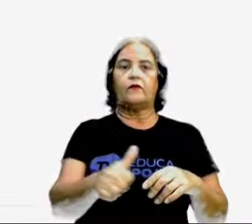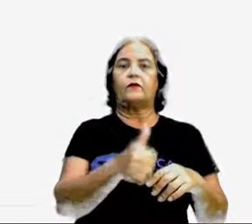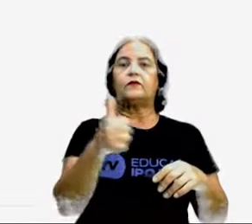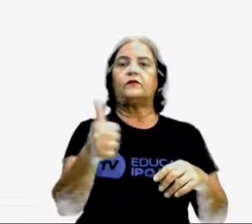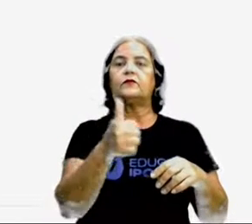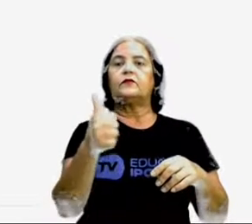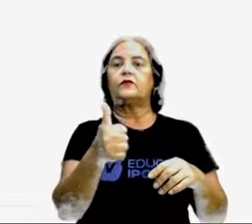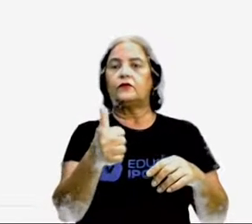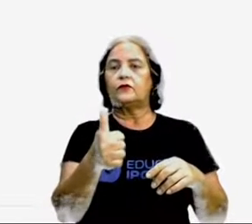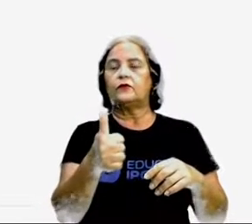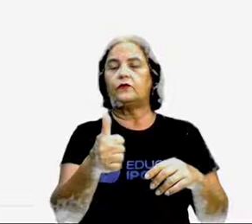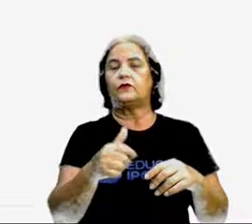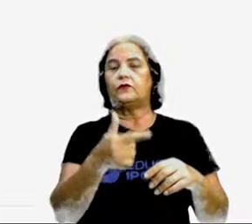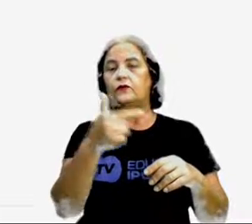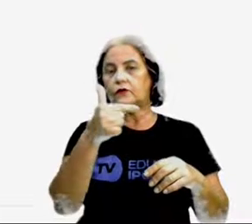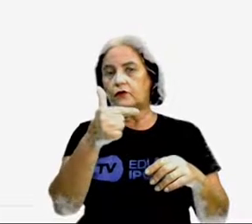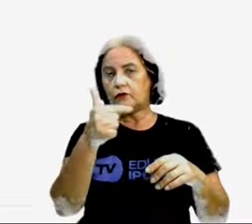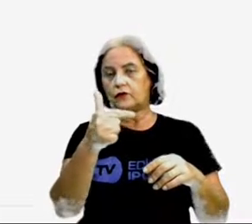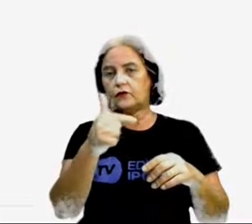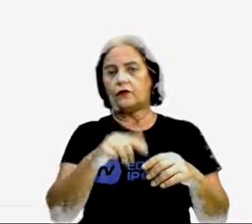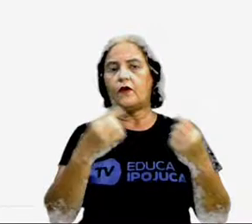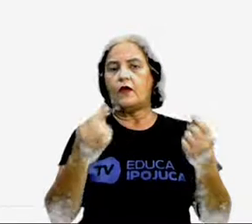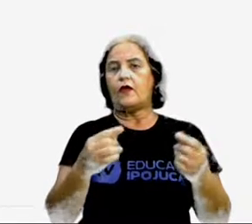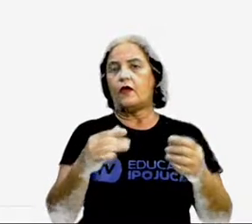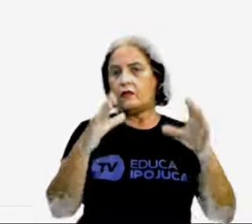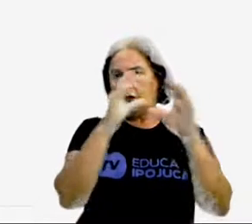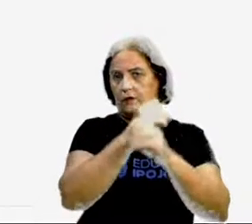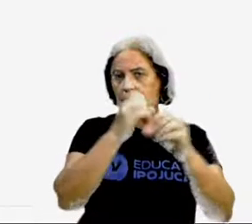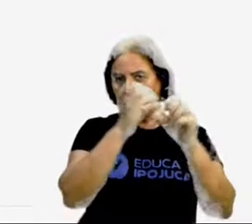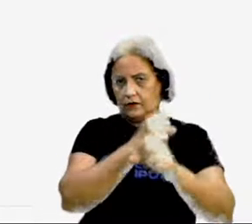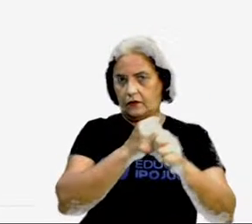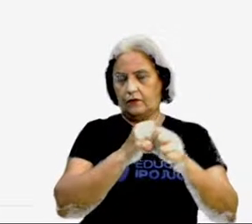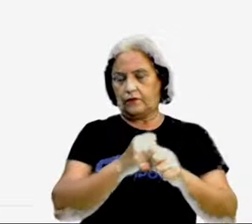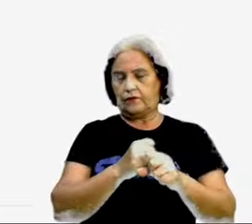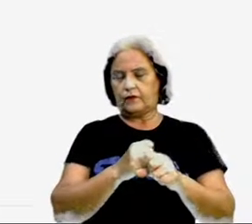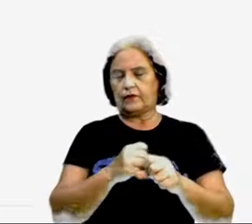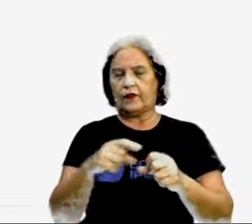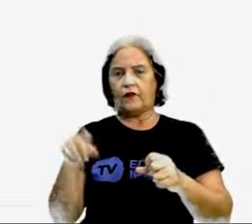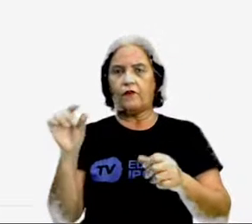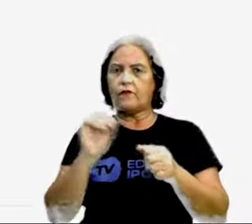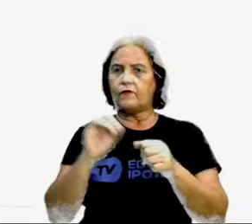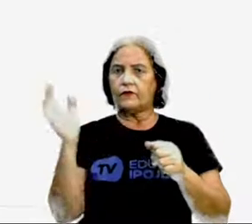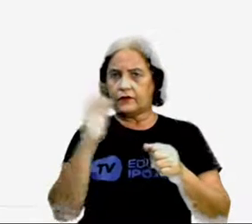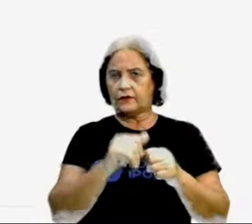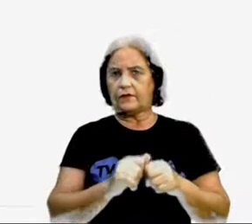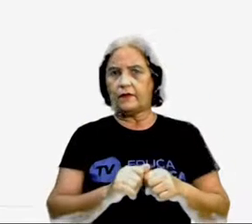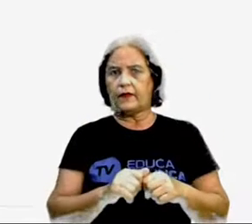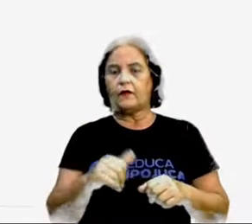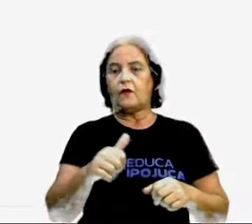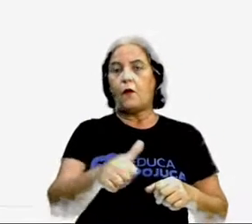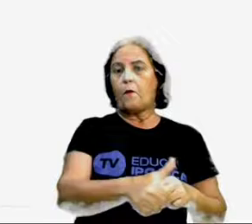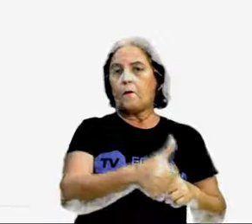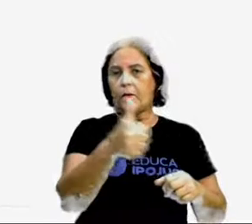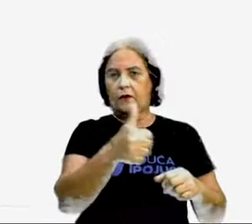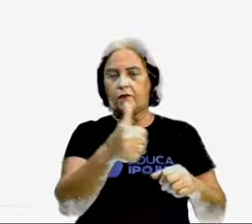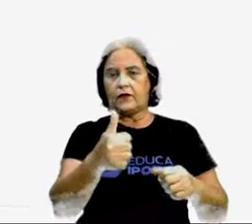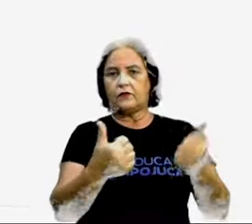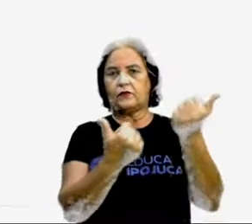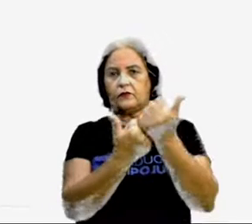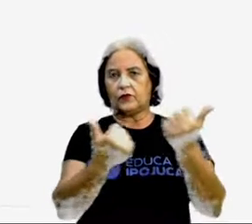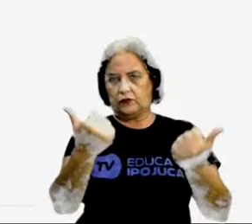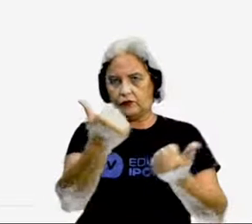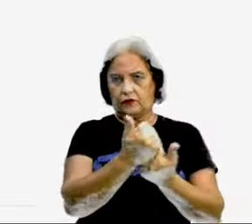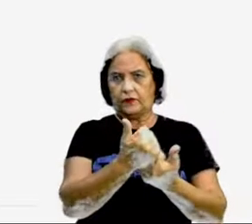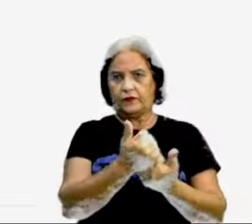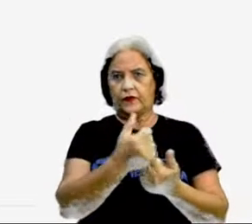método da adição. Vamos descobrir comigo aqui. Olha aí, primeiro método da substituição. X mais y